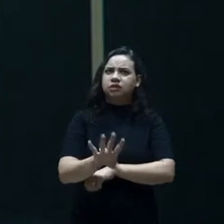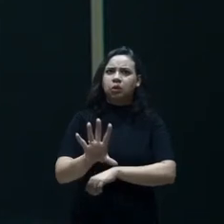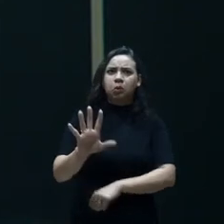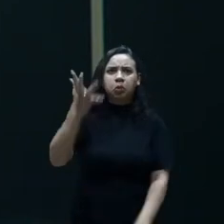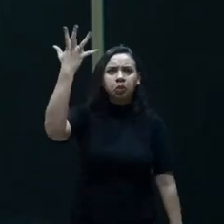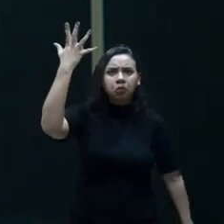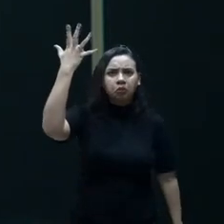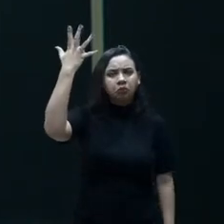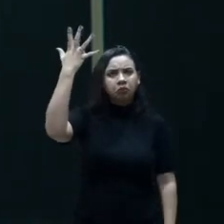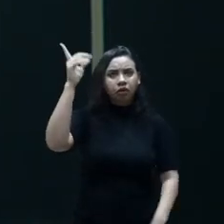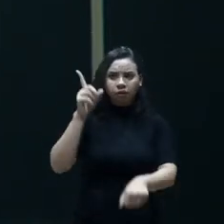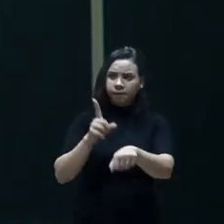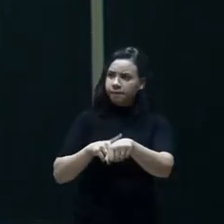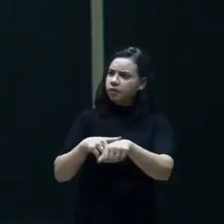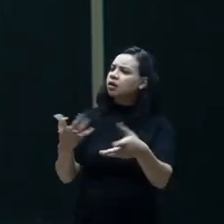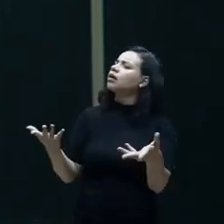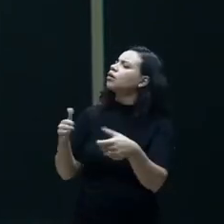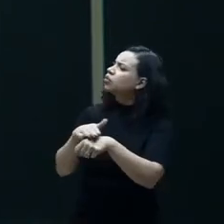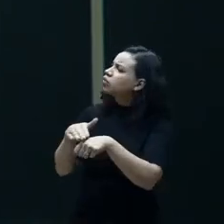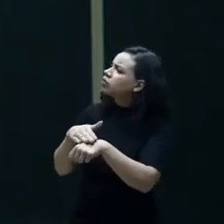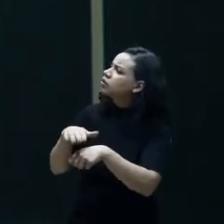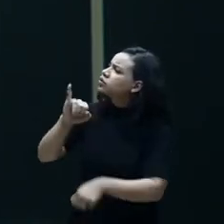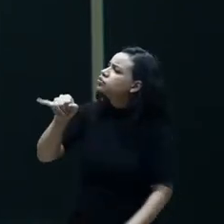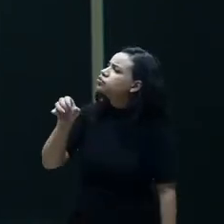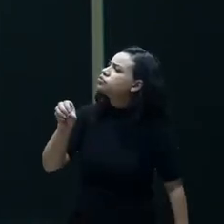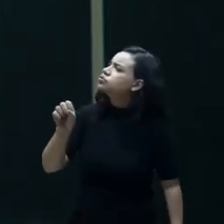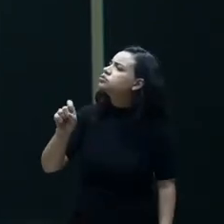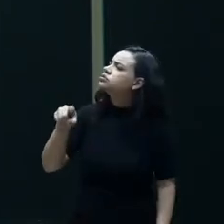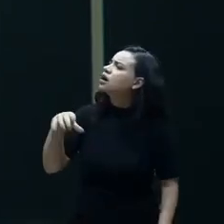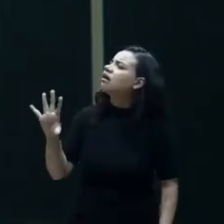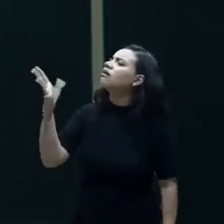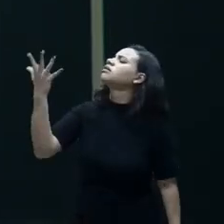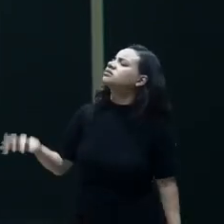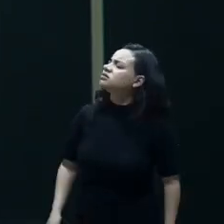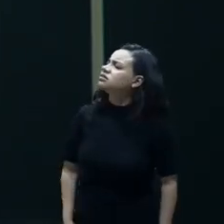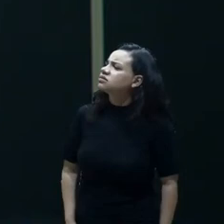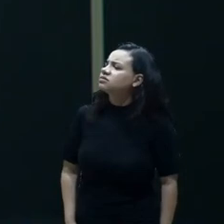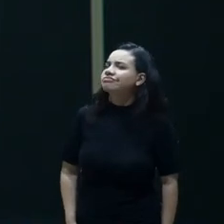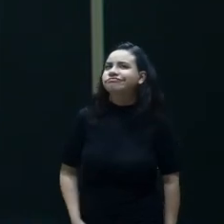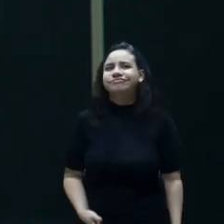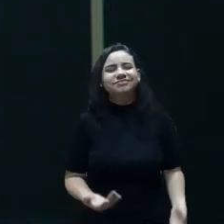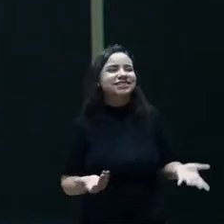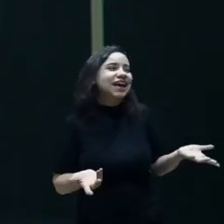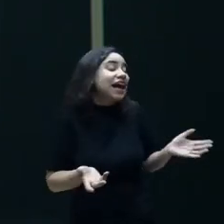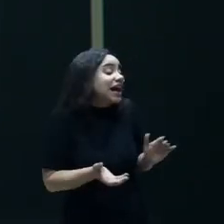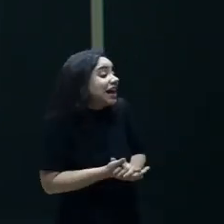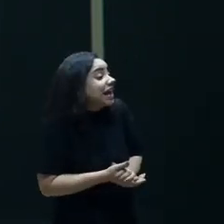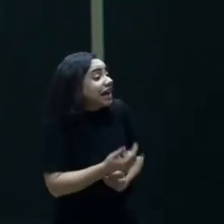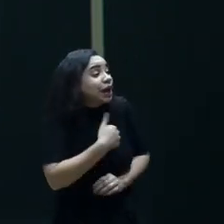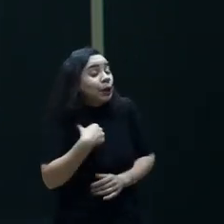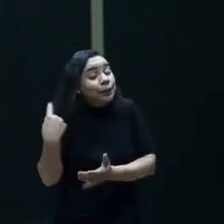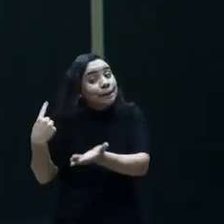Cada momento que você ia conversar com o José tinha uma coisinha. Ah, é um compromisso que eu tive,